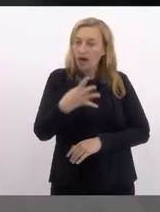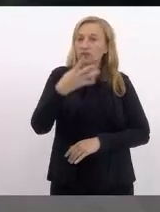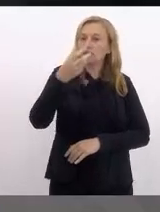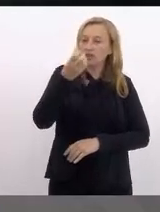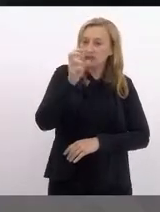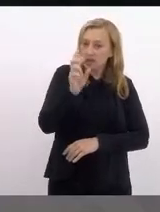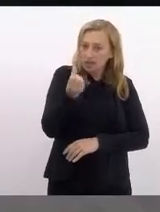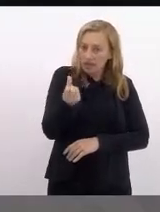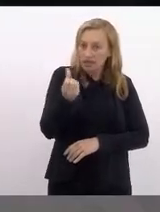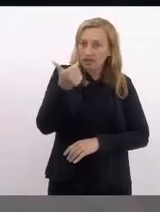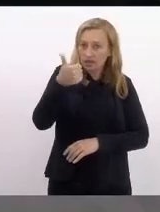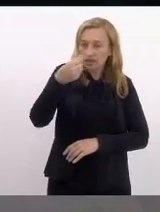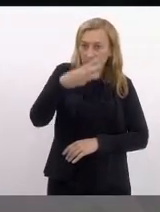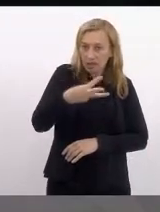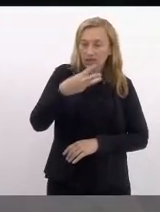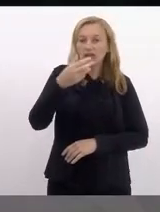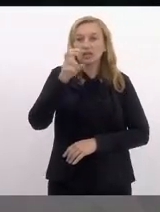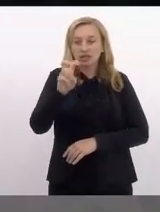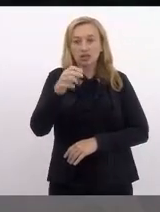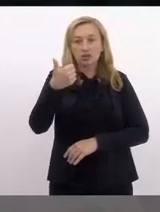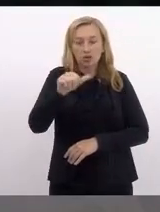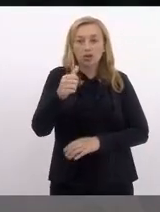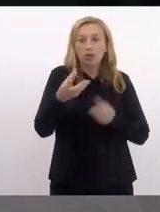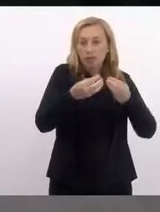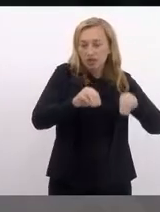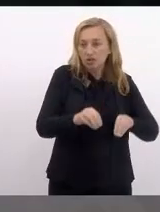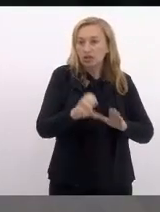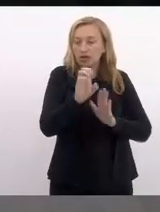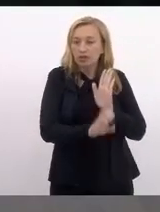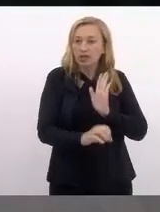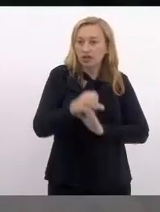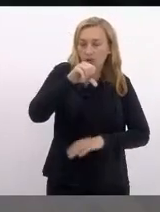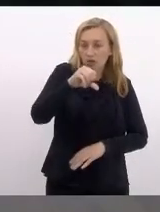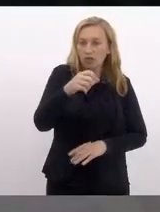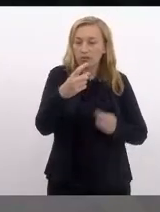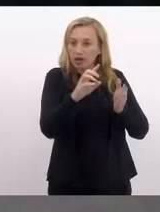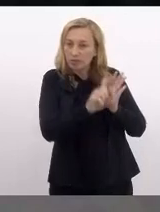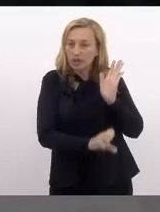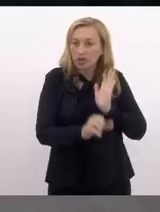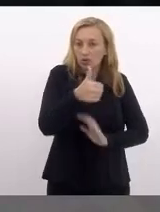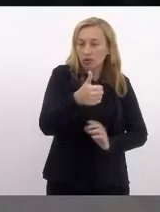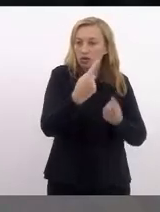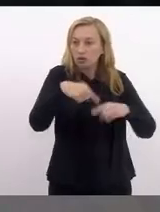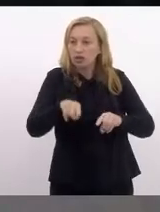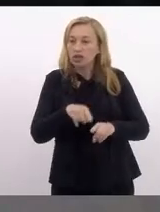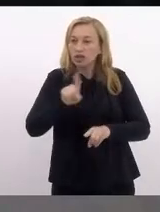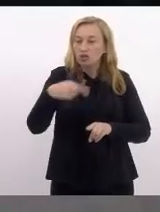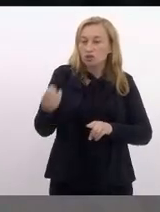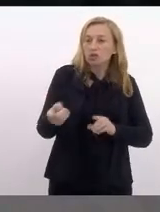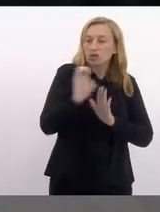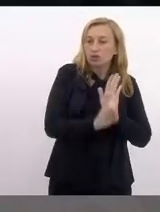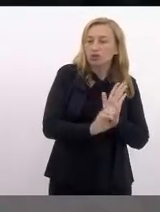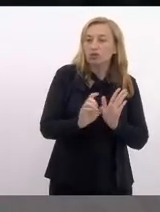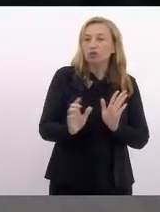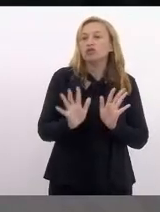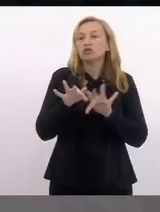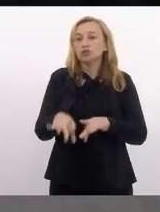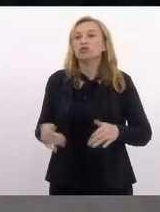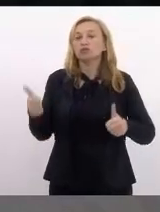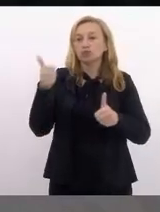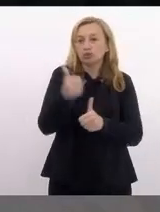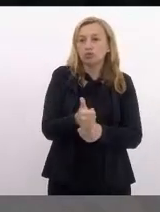1446 e 13 5:11 prejudicada a emenda 9 pela emendar um contrário é mais e menos concluindo por